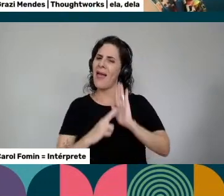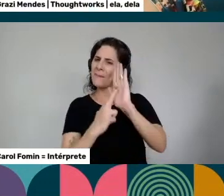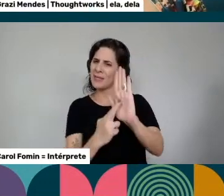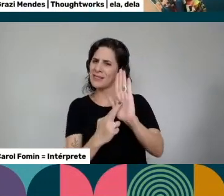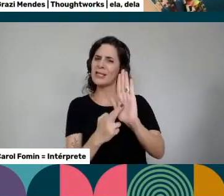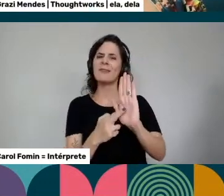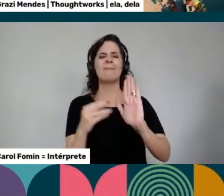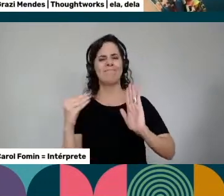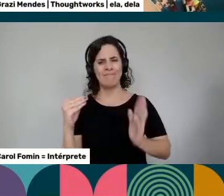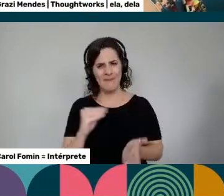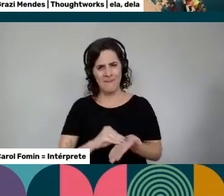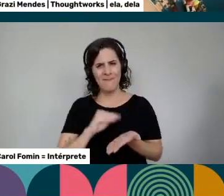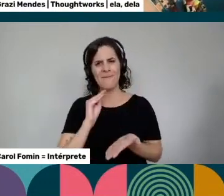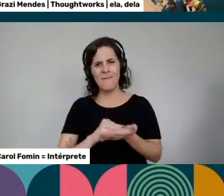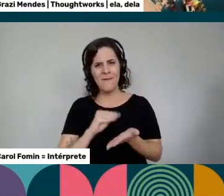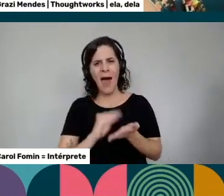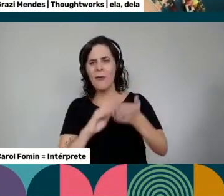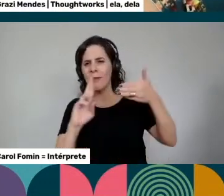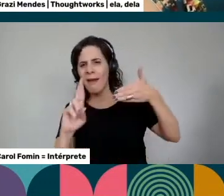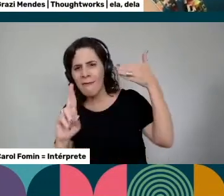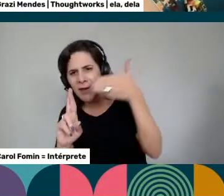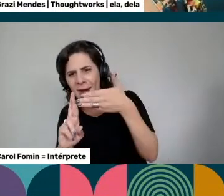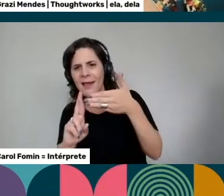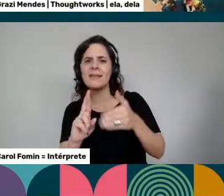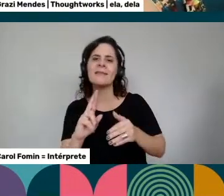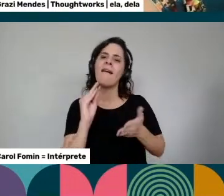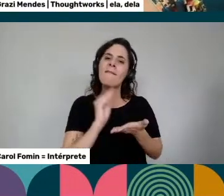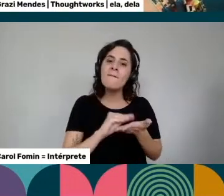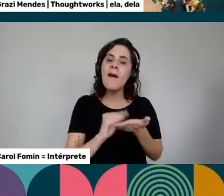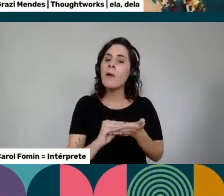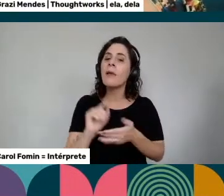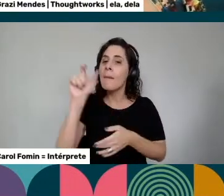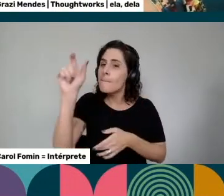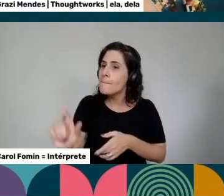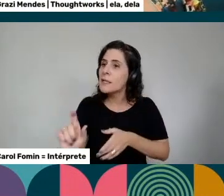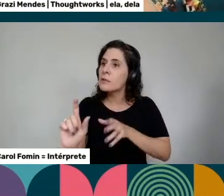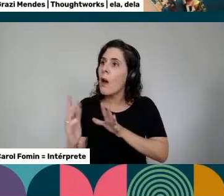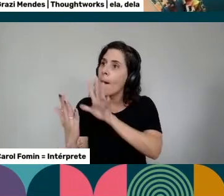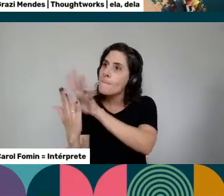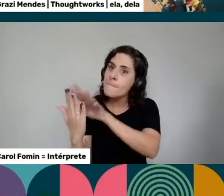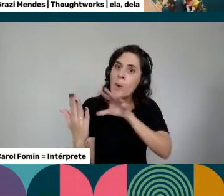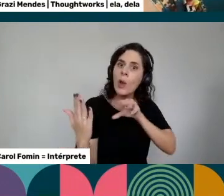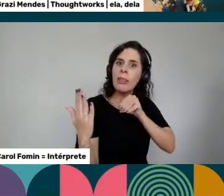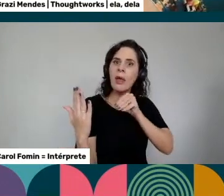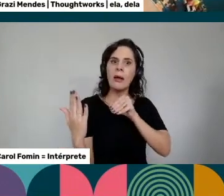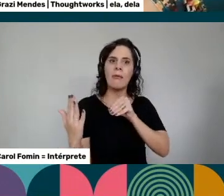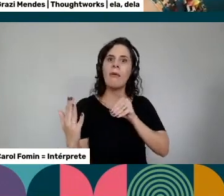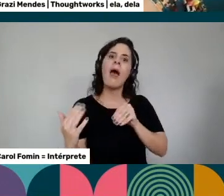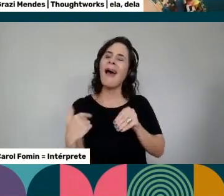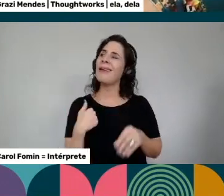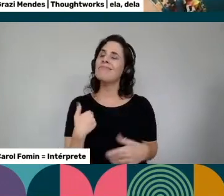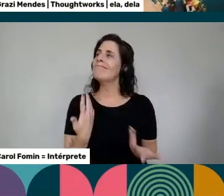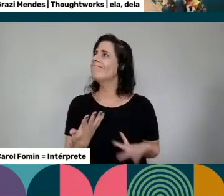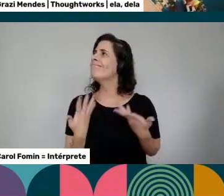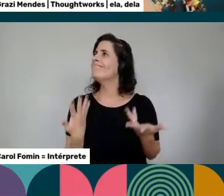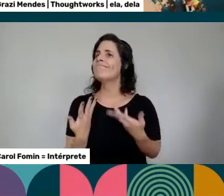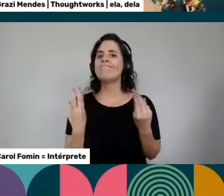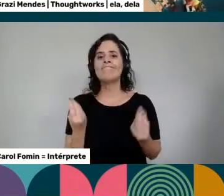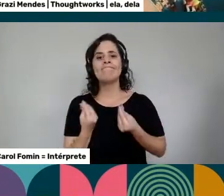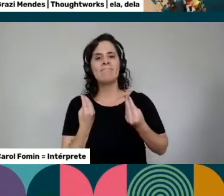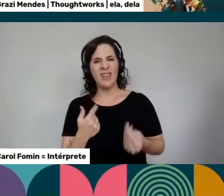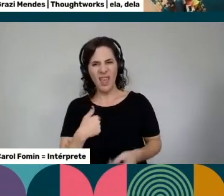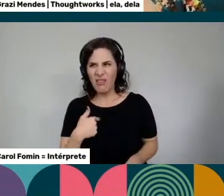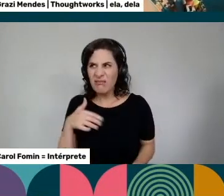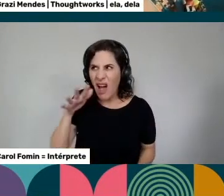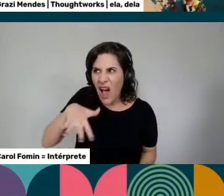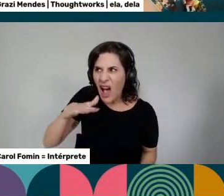de referência, de modelo, que acaba desencorajando, inclusive, né, mais mulheres negras de se considerarem como uma profissional dessa